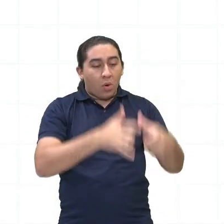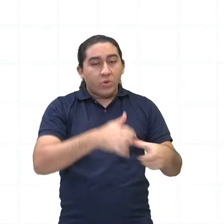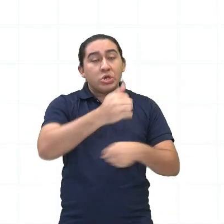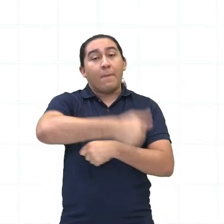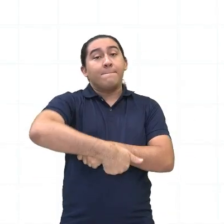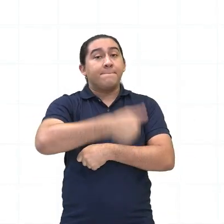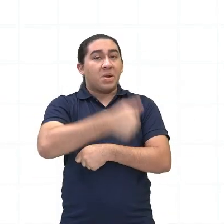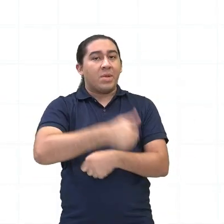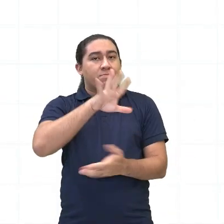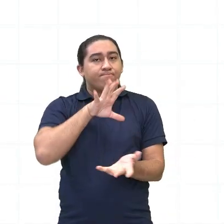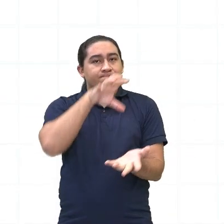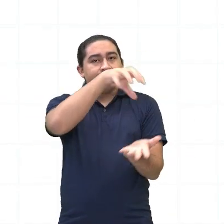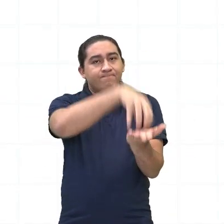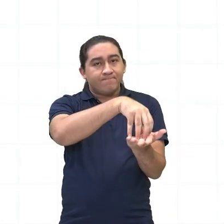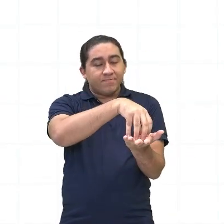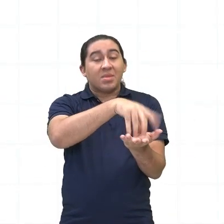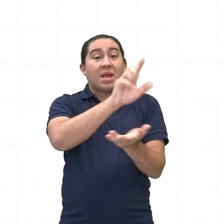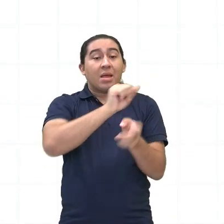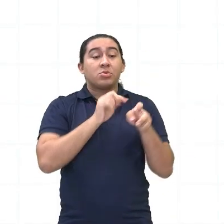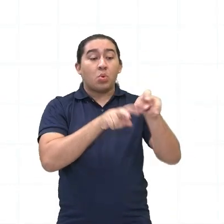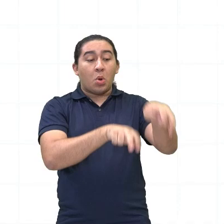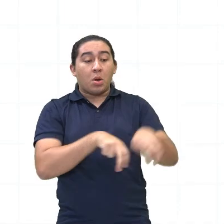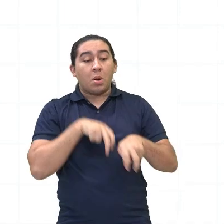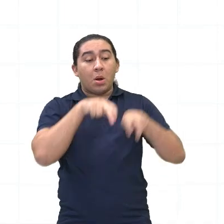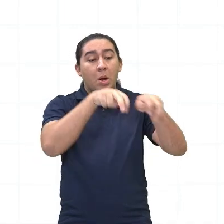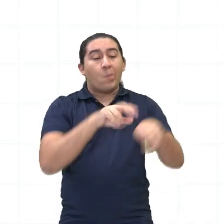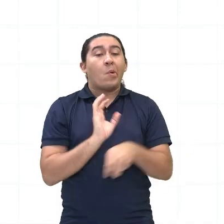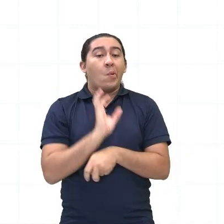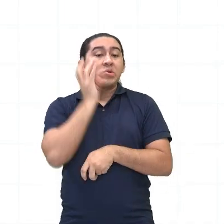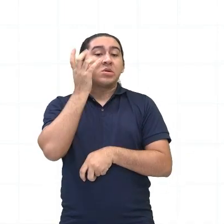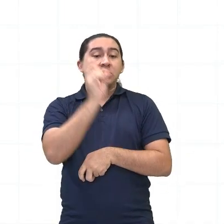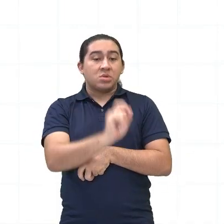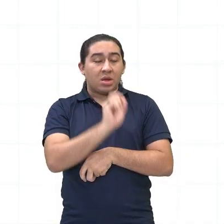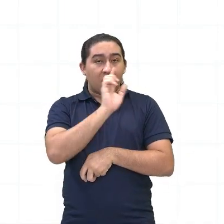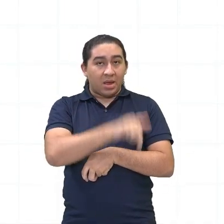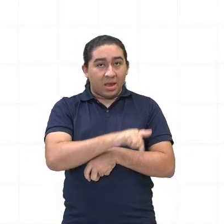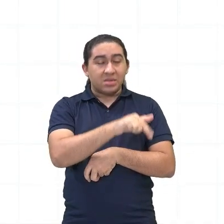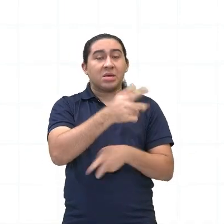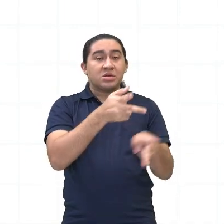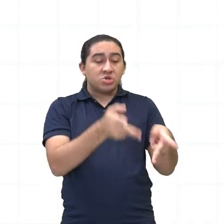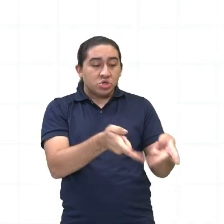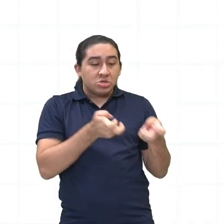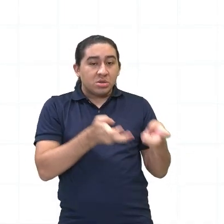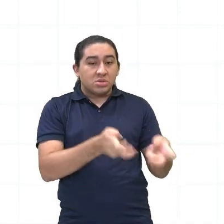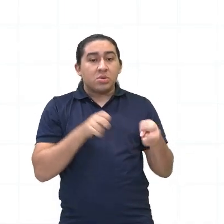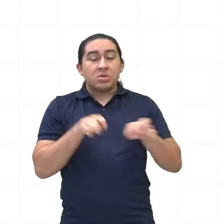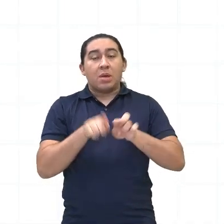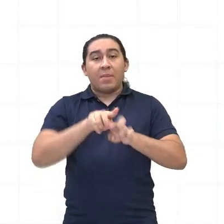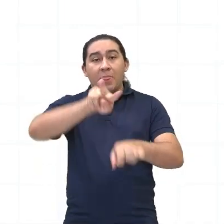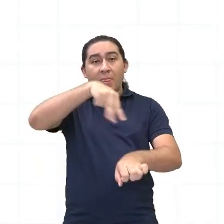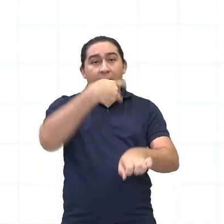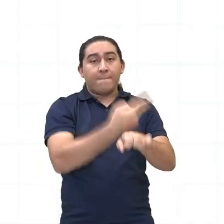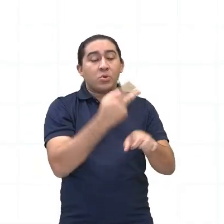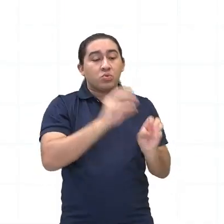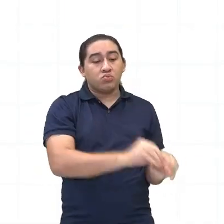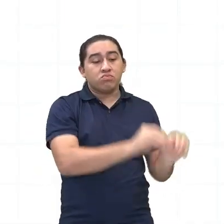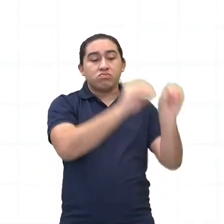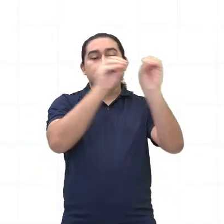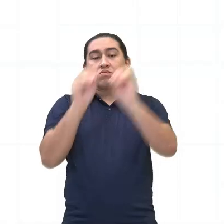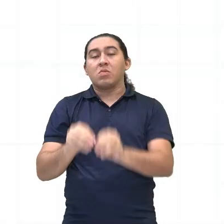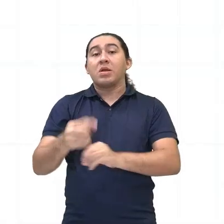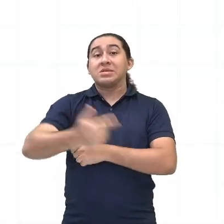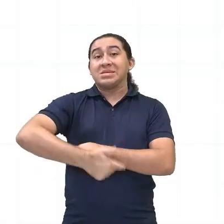de onde? Da parte do campo, né? Onde ocorrem aí essas extrações e posteriormente acaba indo para o